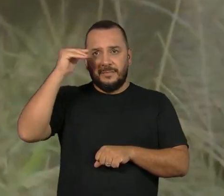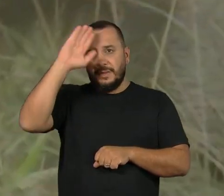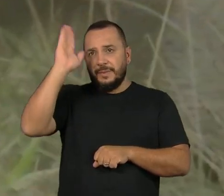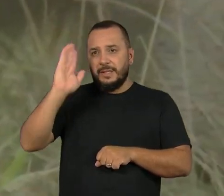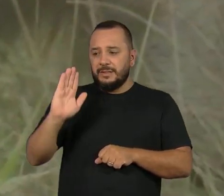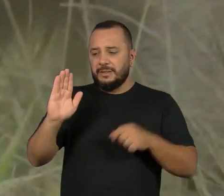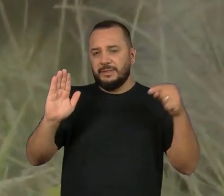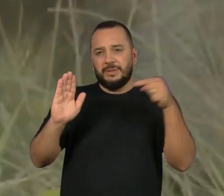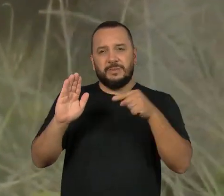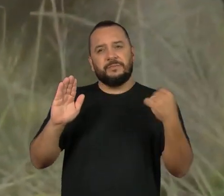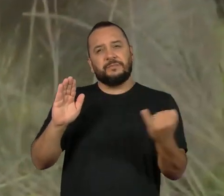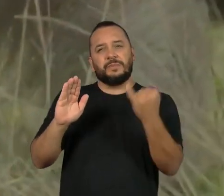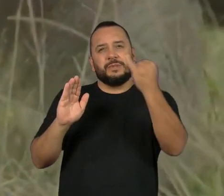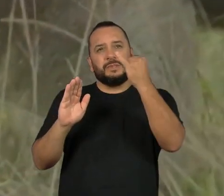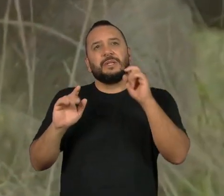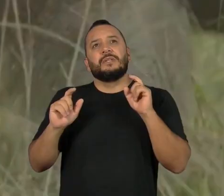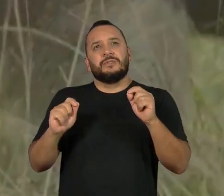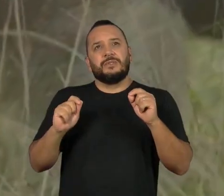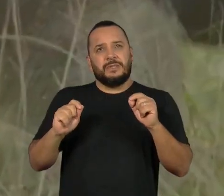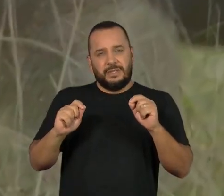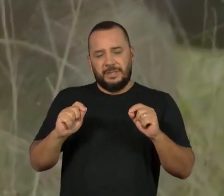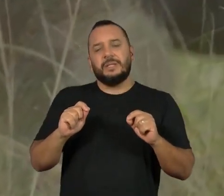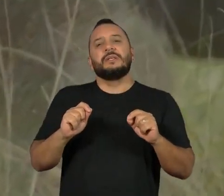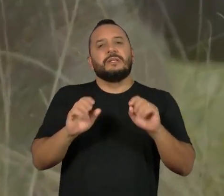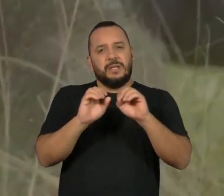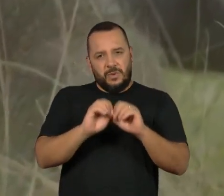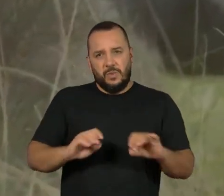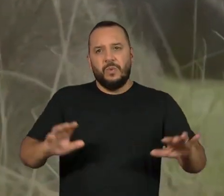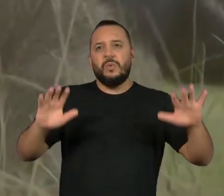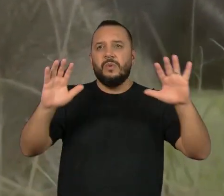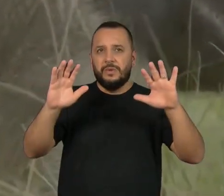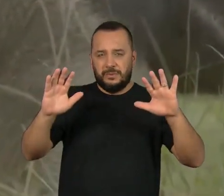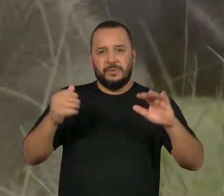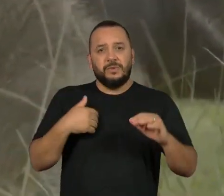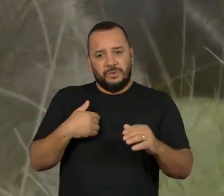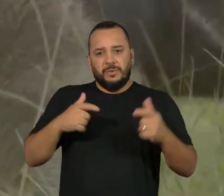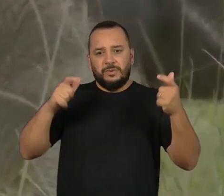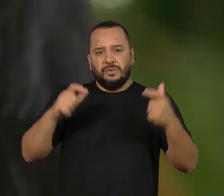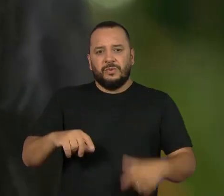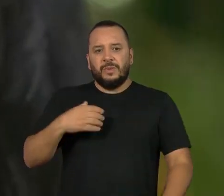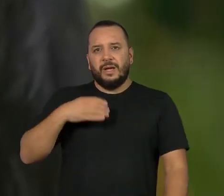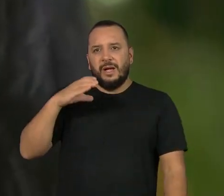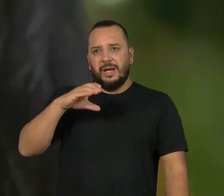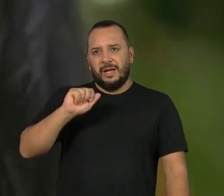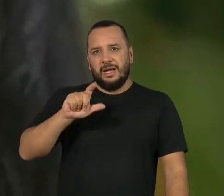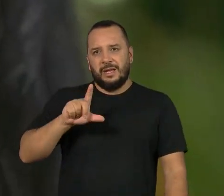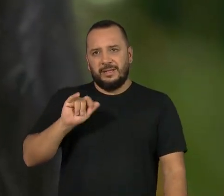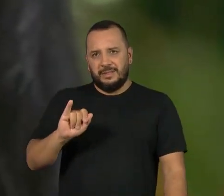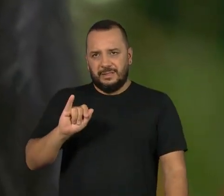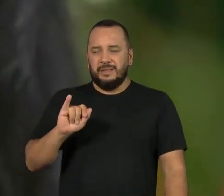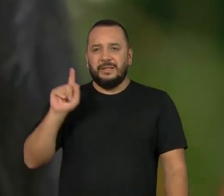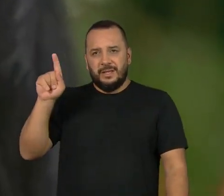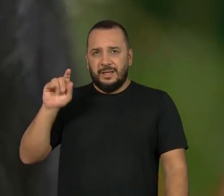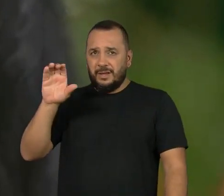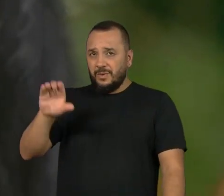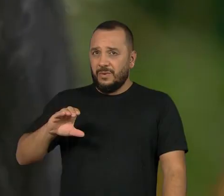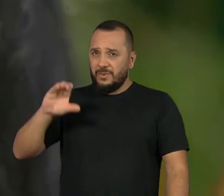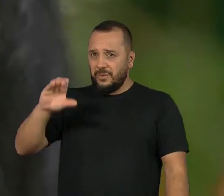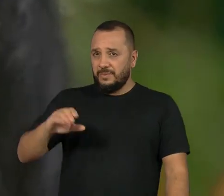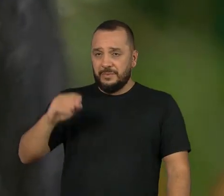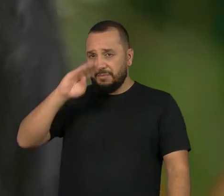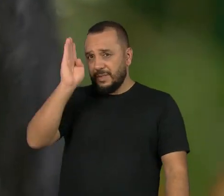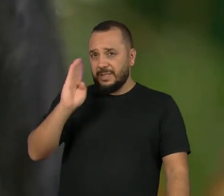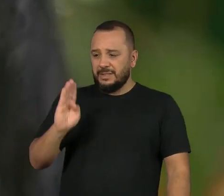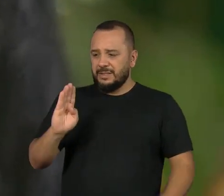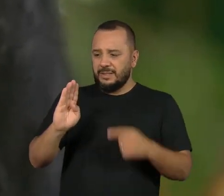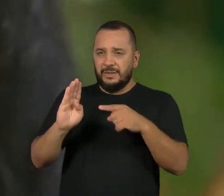papel essencial na Conferência da Organização das Nações Unidas em Cali, na Colômbia, como liderança para avançar nas